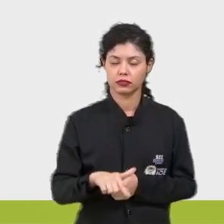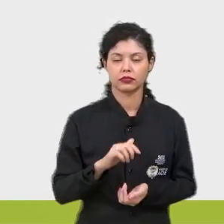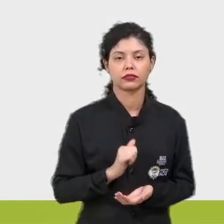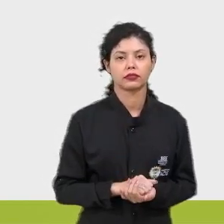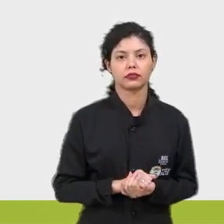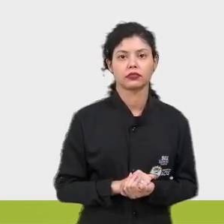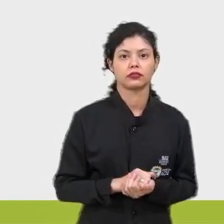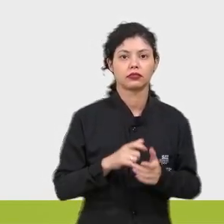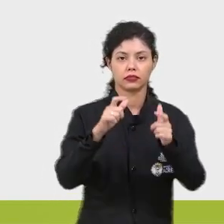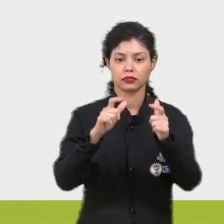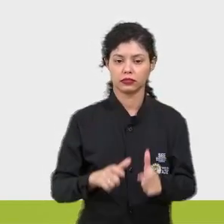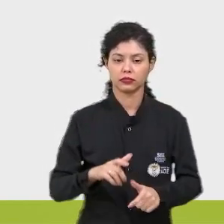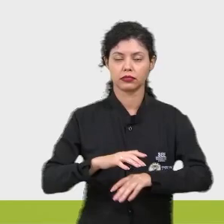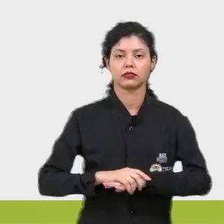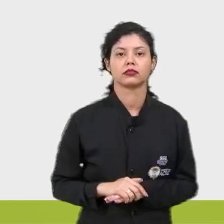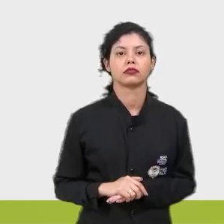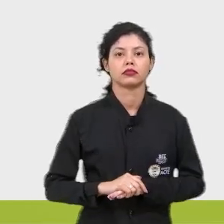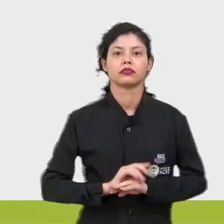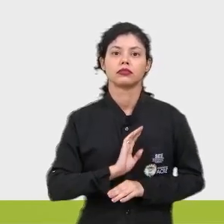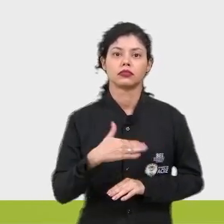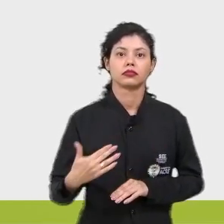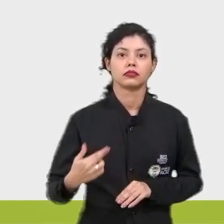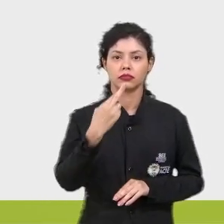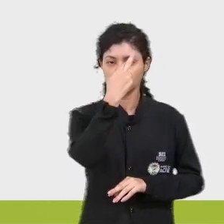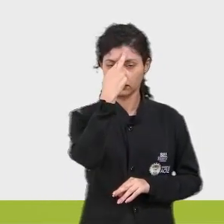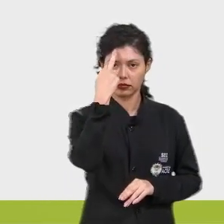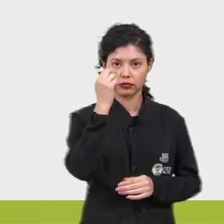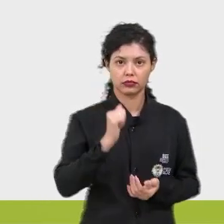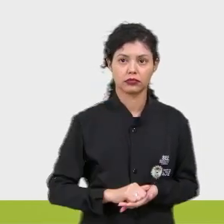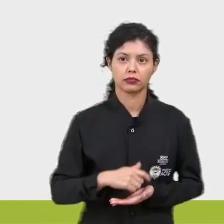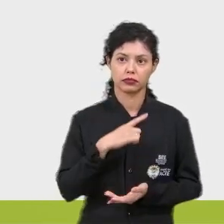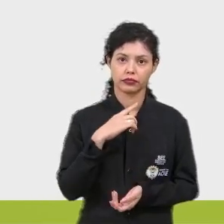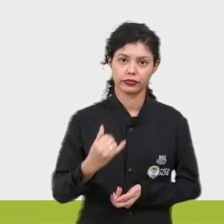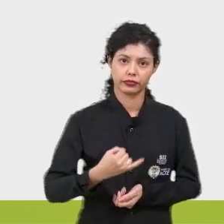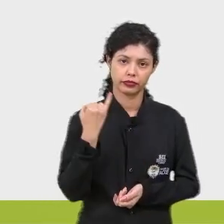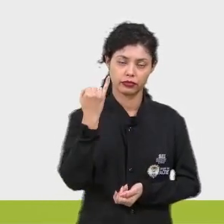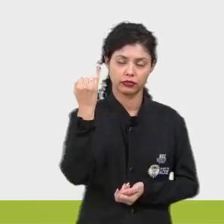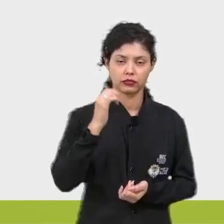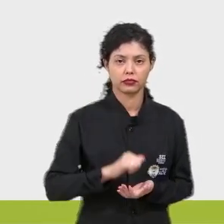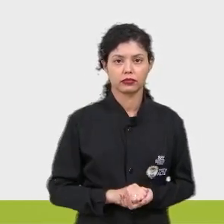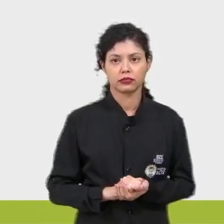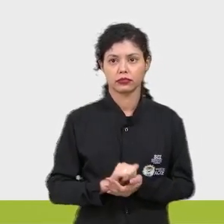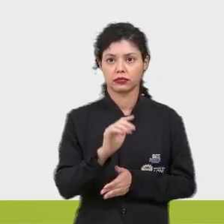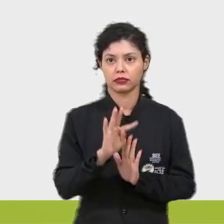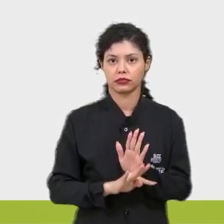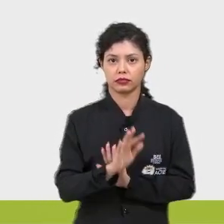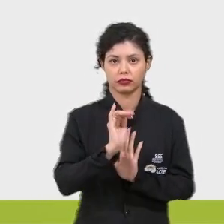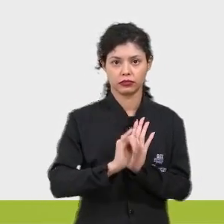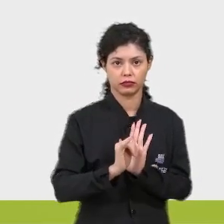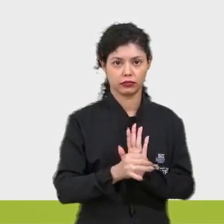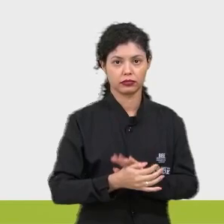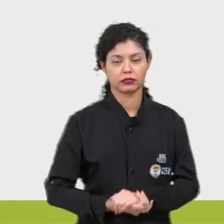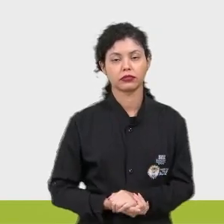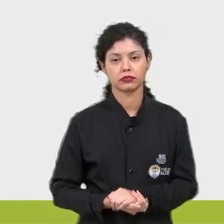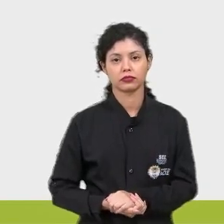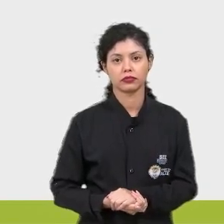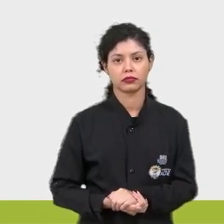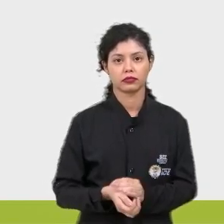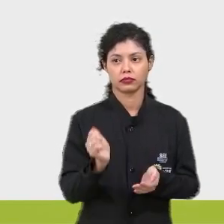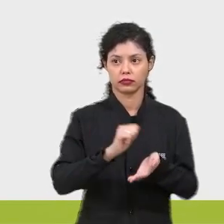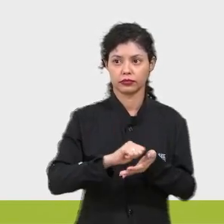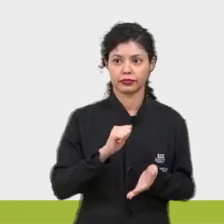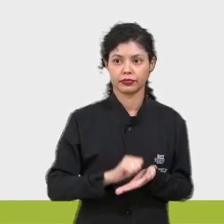de espaço. Então, quando eu tenho uma história, nós temos aí, portanto, um texto narrativo.